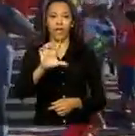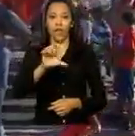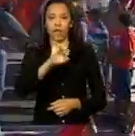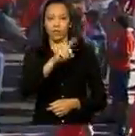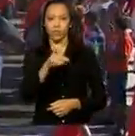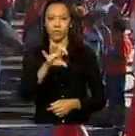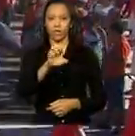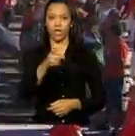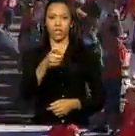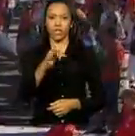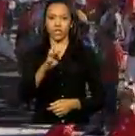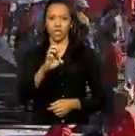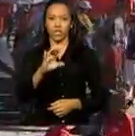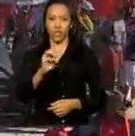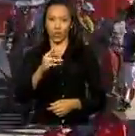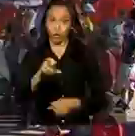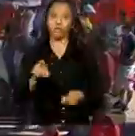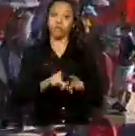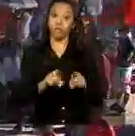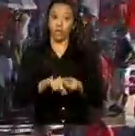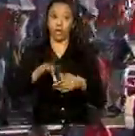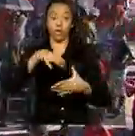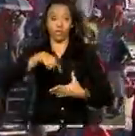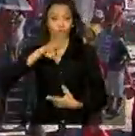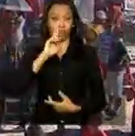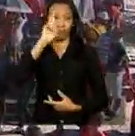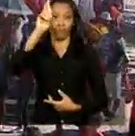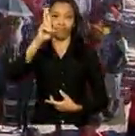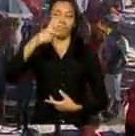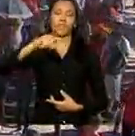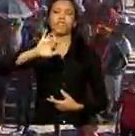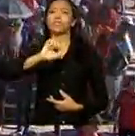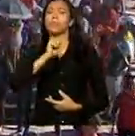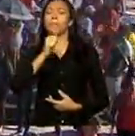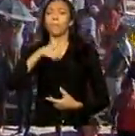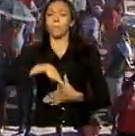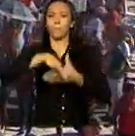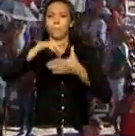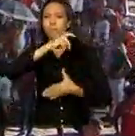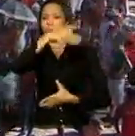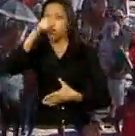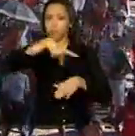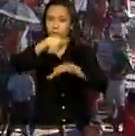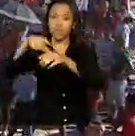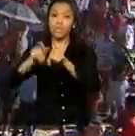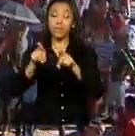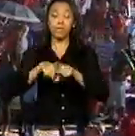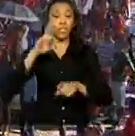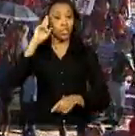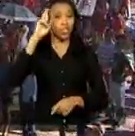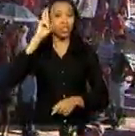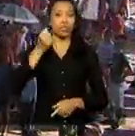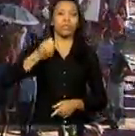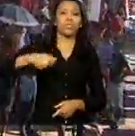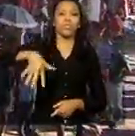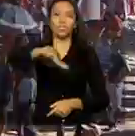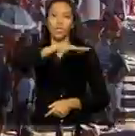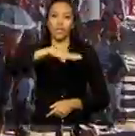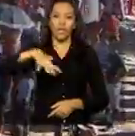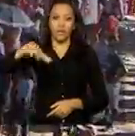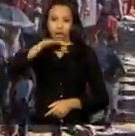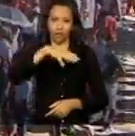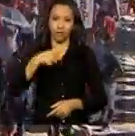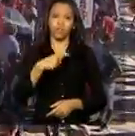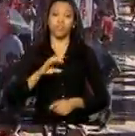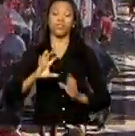Estado e de Governo, dos ministros das Relações Exteriores, que chefiam delegações estrangeiras, e das